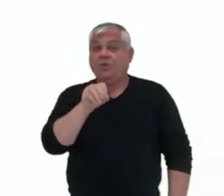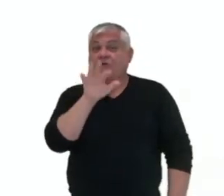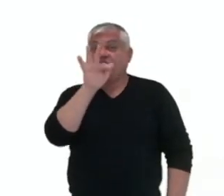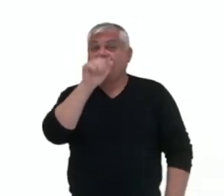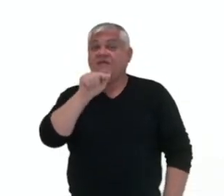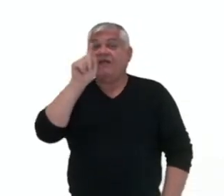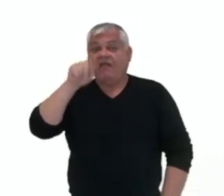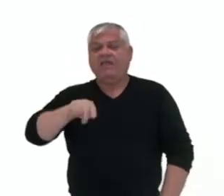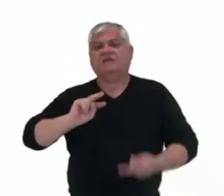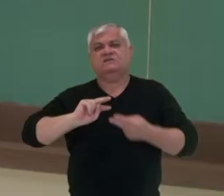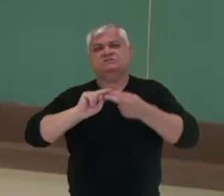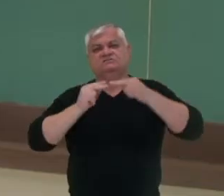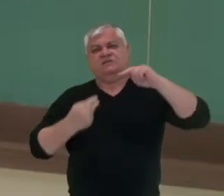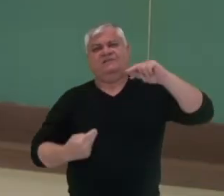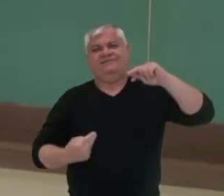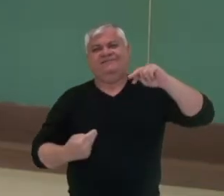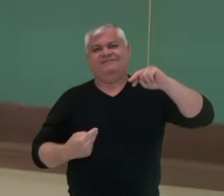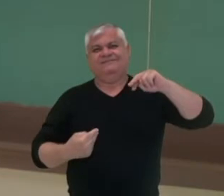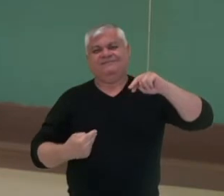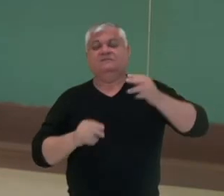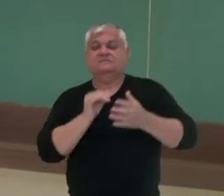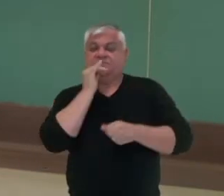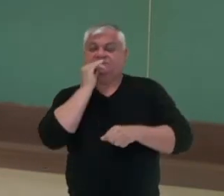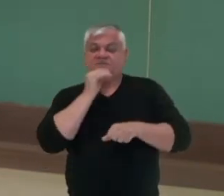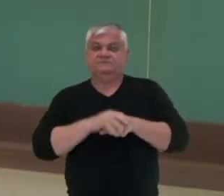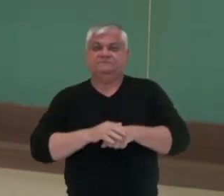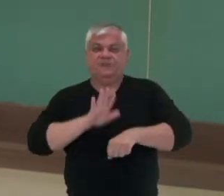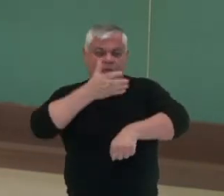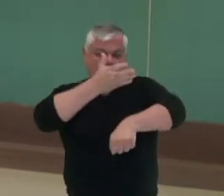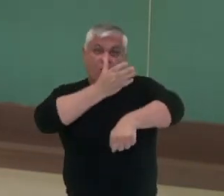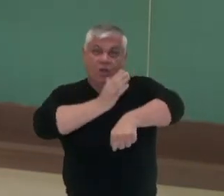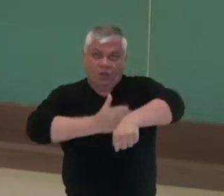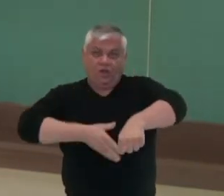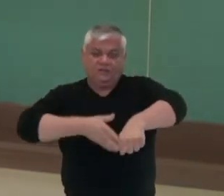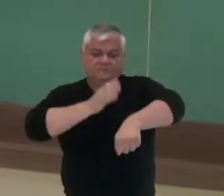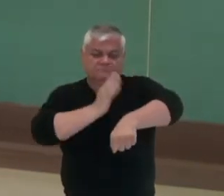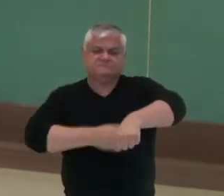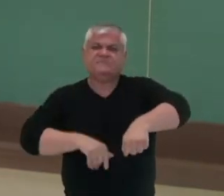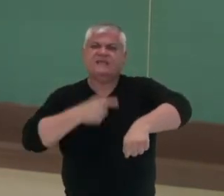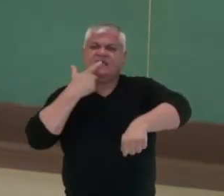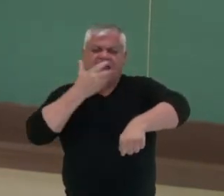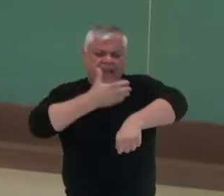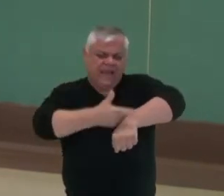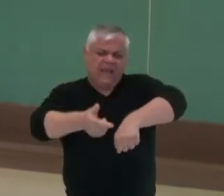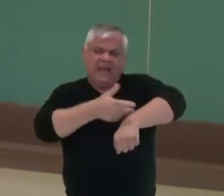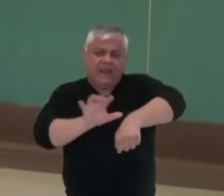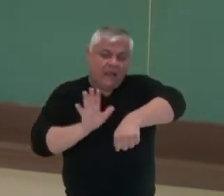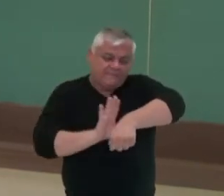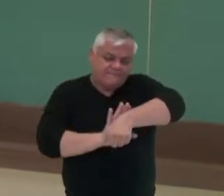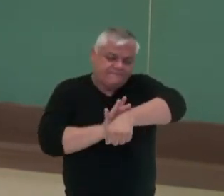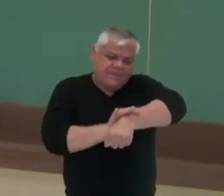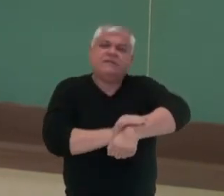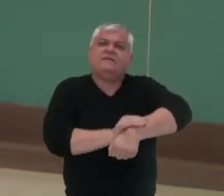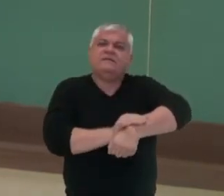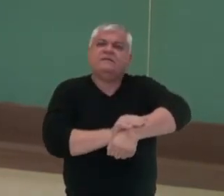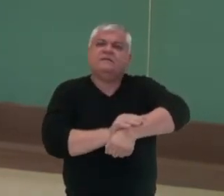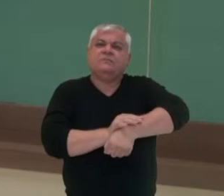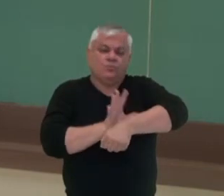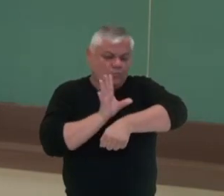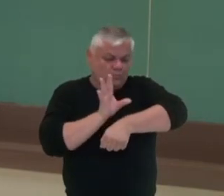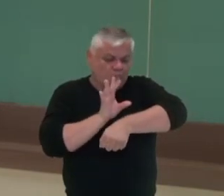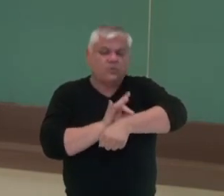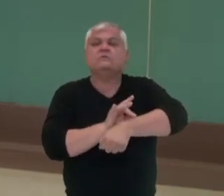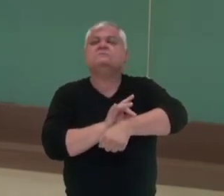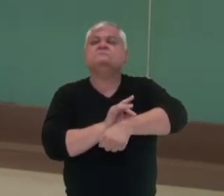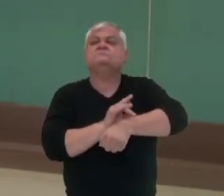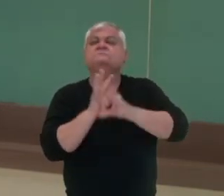coagulação sanguínea. Quando nós temos um corte, o nosso corpo dá um jeito de parar o sangramento. Então, forma a coagulação sanguínea, forma um